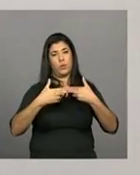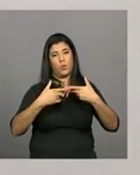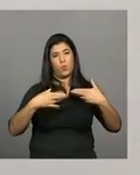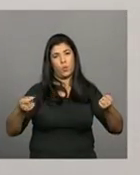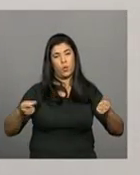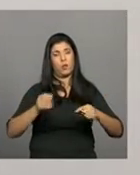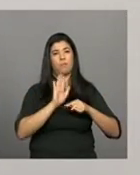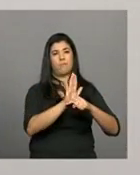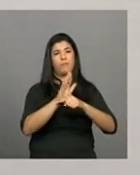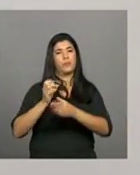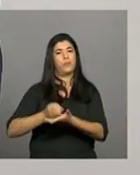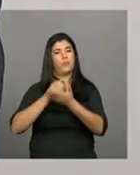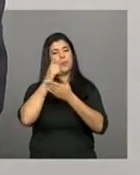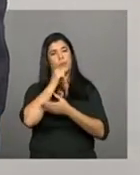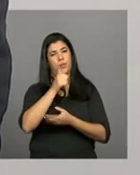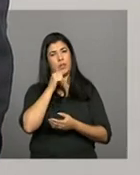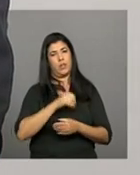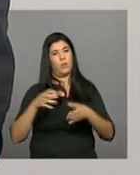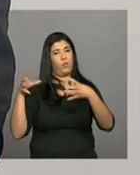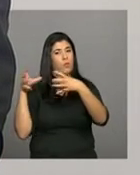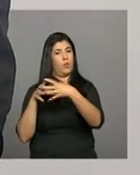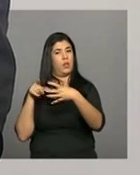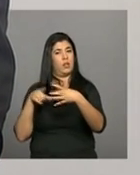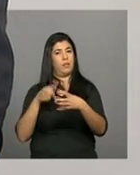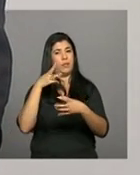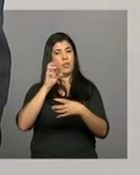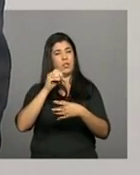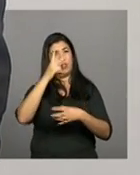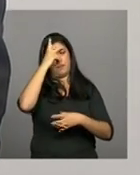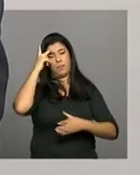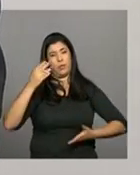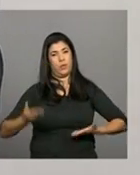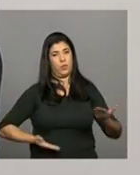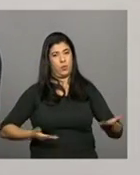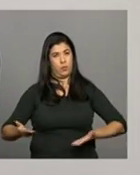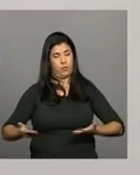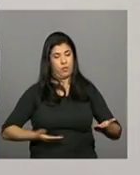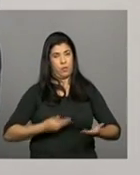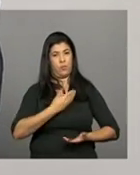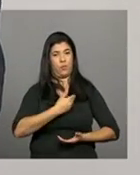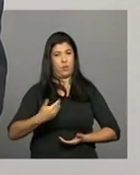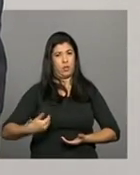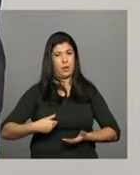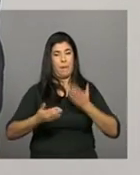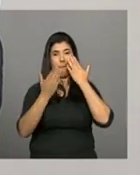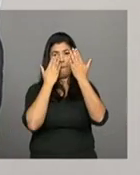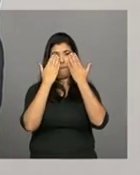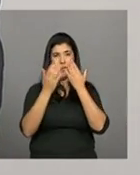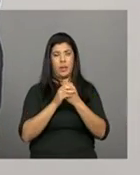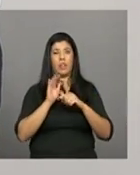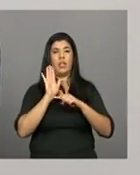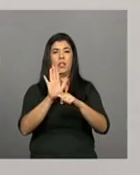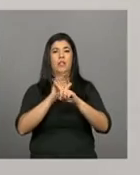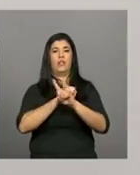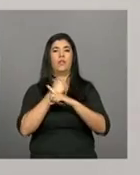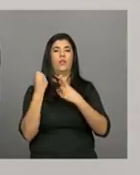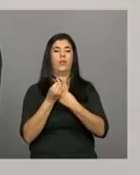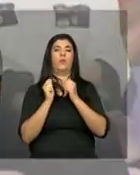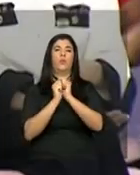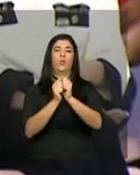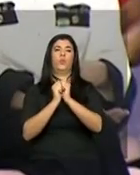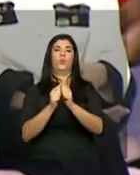para as mulheres. Uma equipe de 30 servidores municipais, cedidos pela Prefeitura, psicólogos, assistentes sociais e